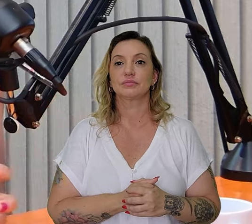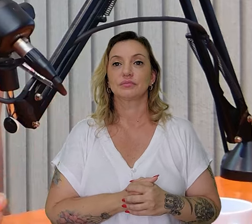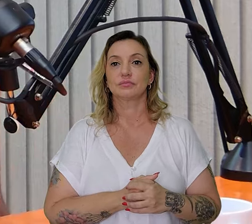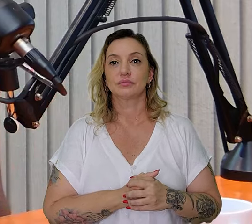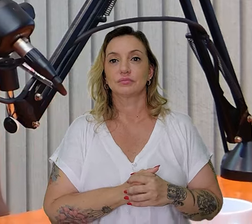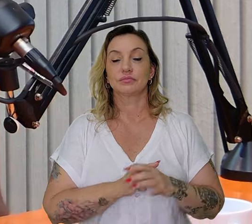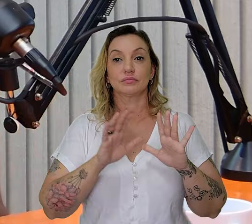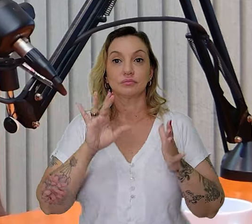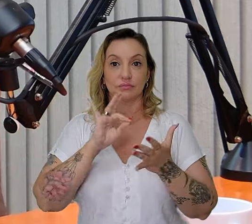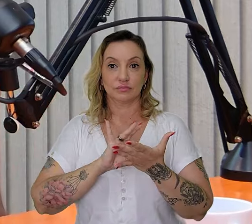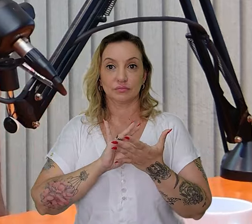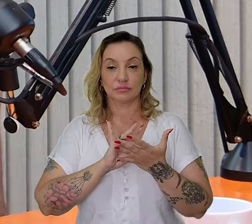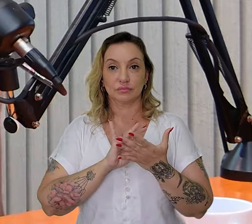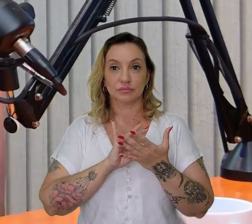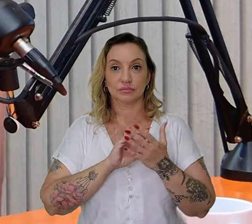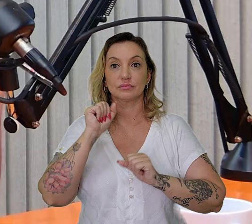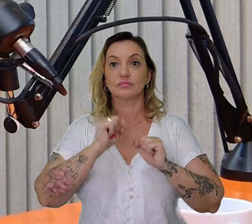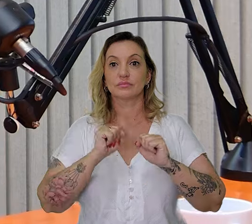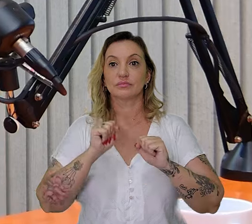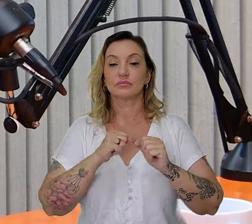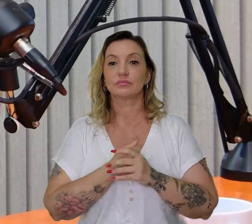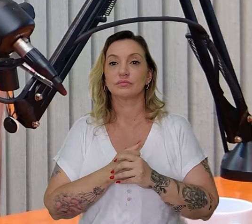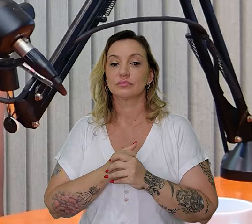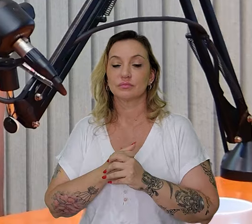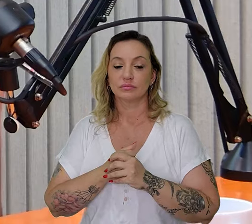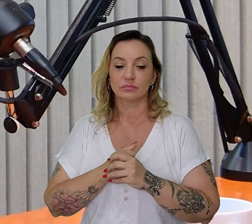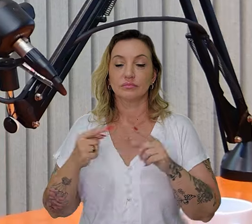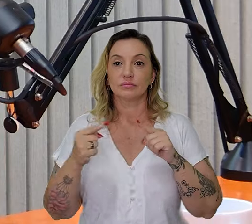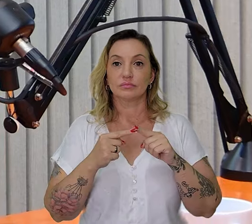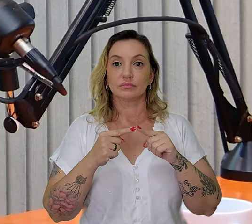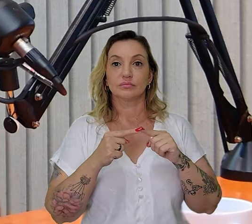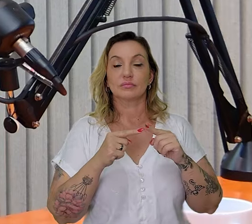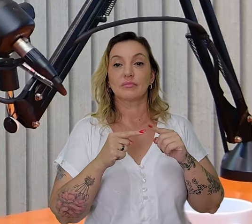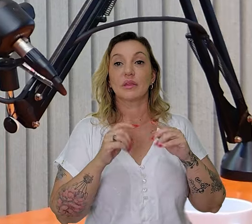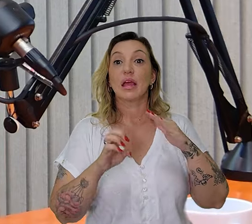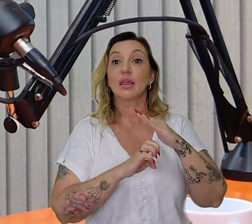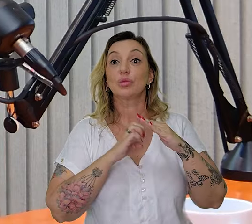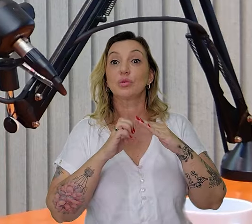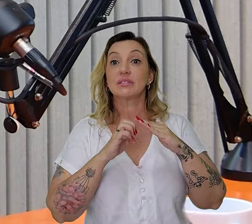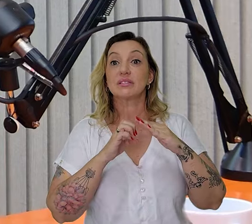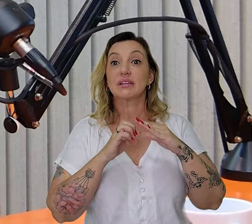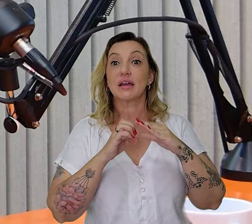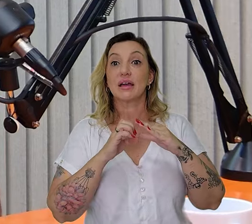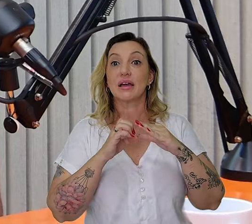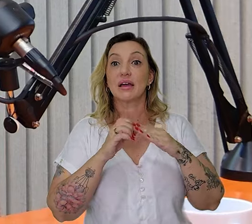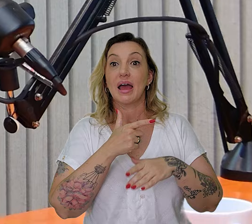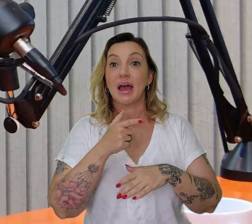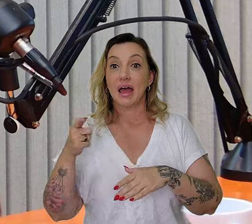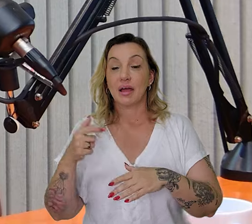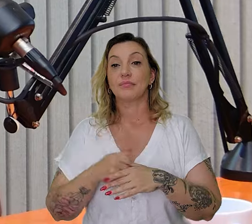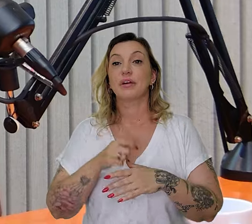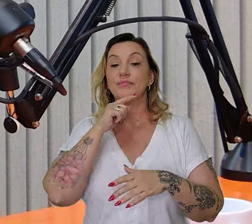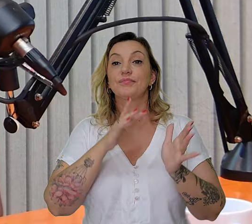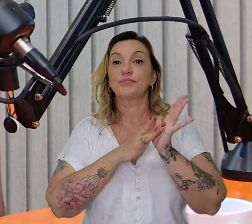cenv ela é uma indústria muito ligada a indústria bélica Ah porque ela faz os simuladores por exemplo imagina que você tem que treinar um